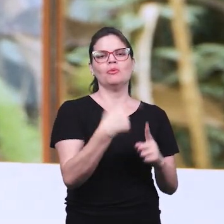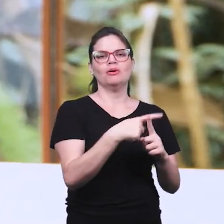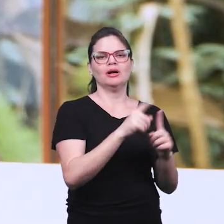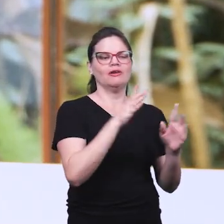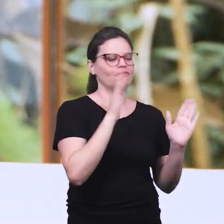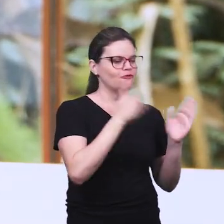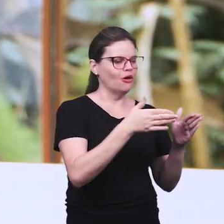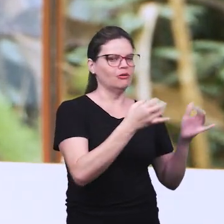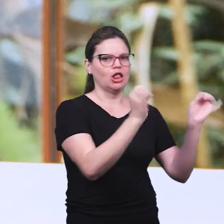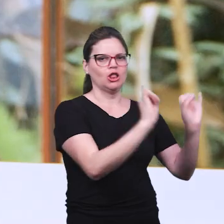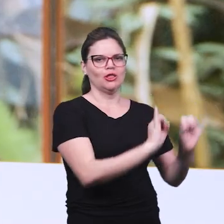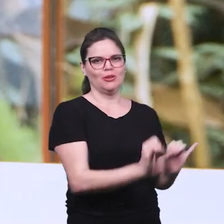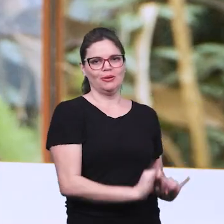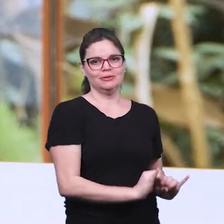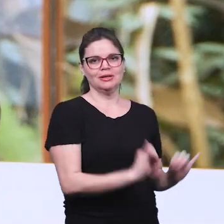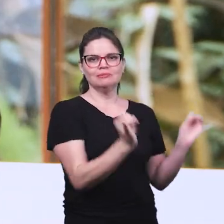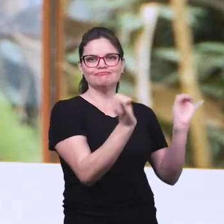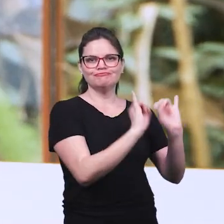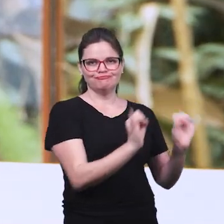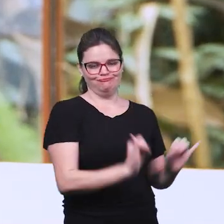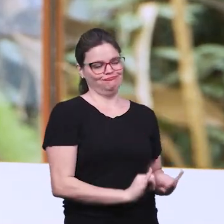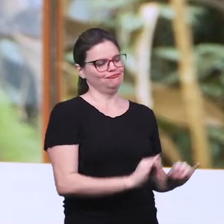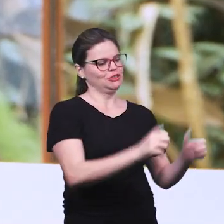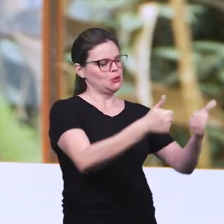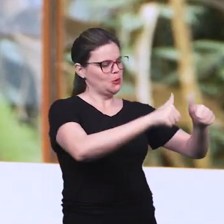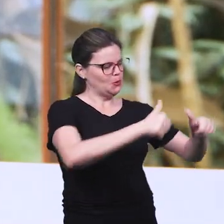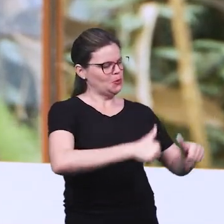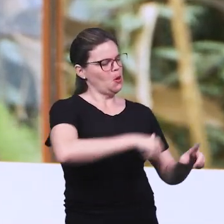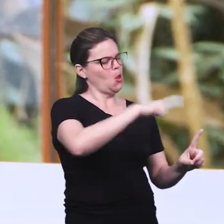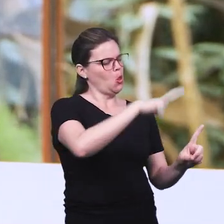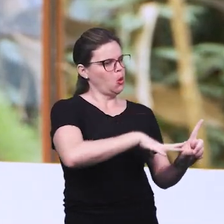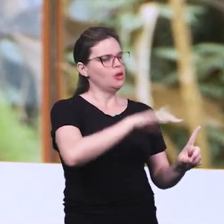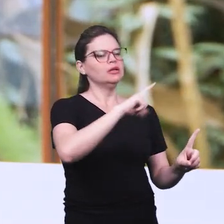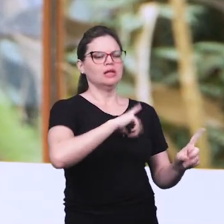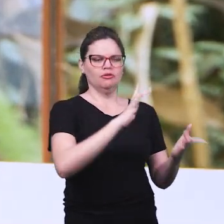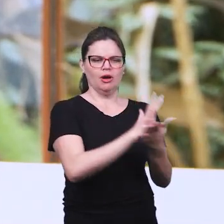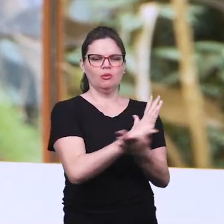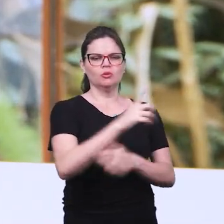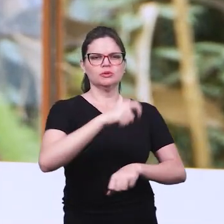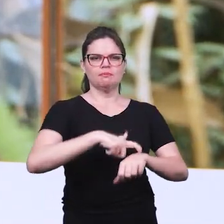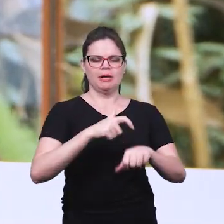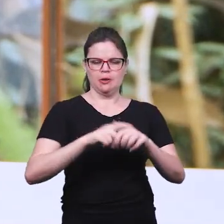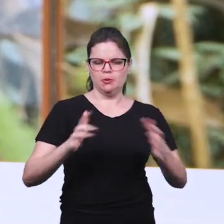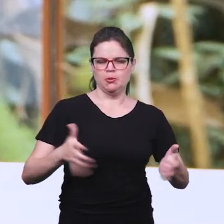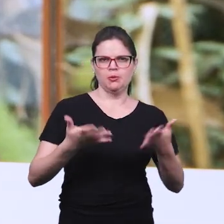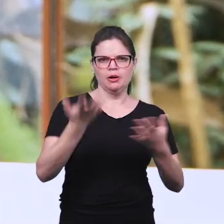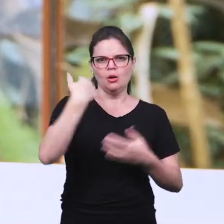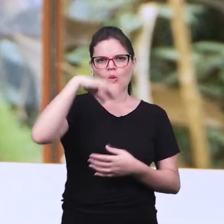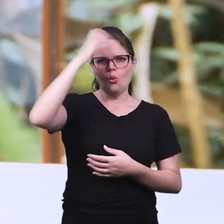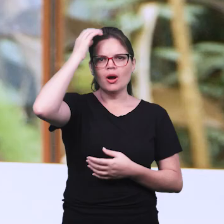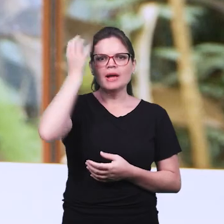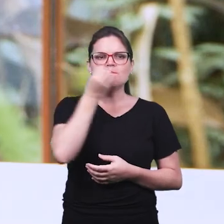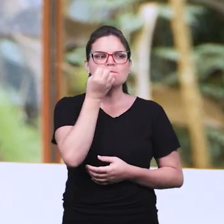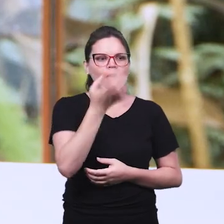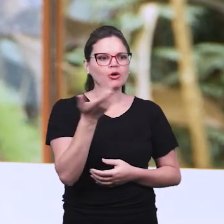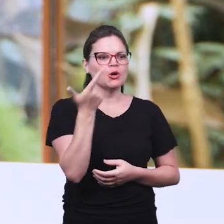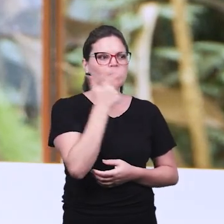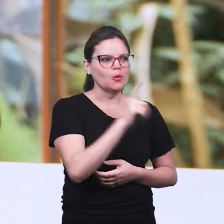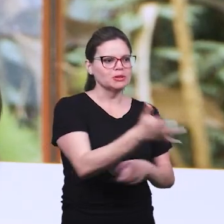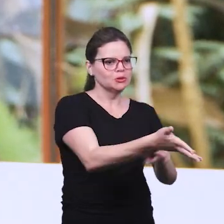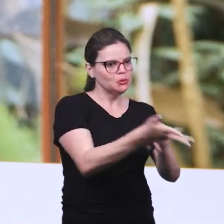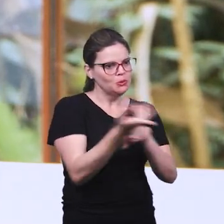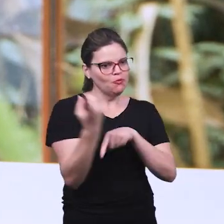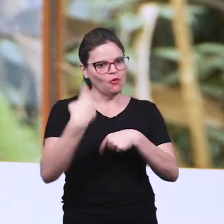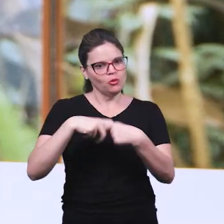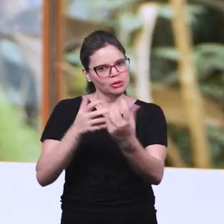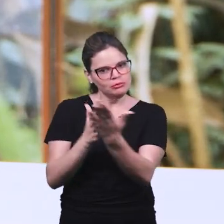idolatria. E por mais que houvesse alguns momentos de avivamentos, alguns reis de Judá foram bons reis, levaram o povo ao avivamento, mas,